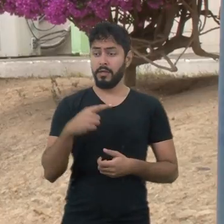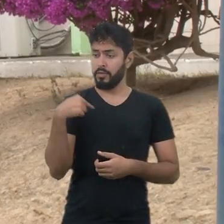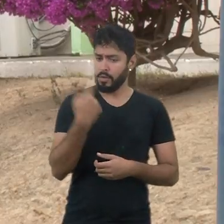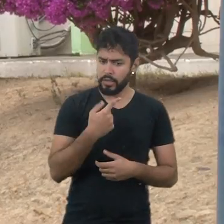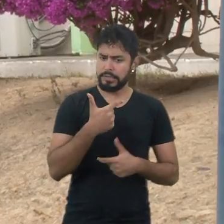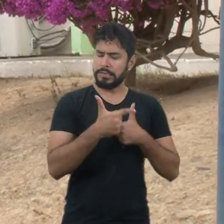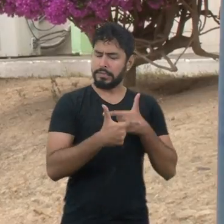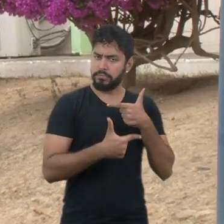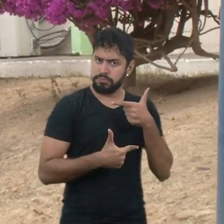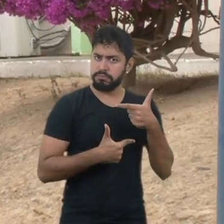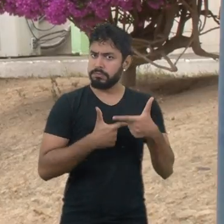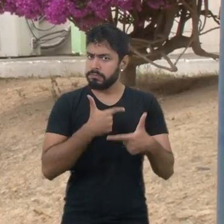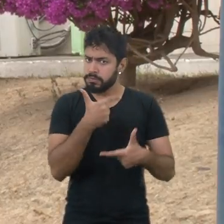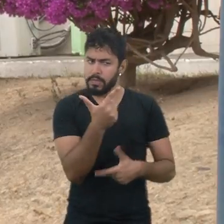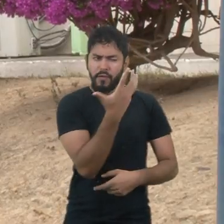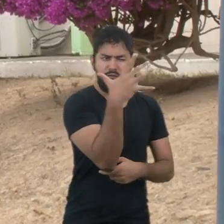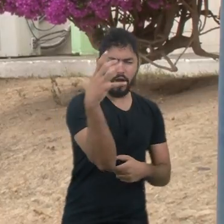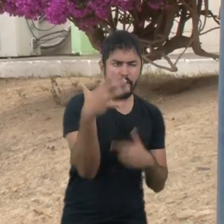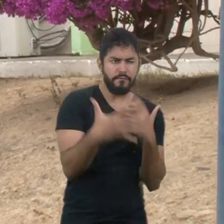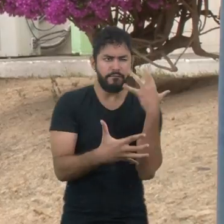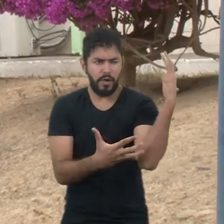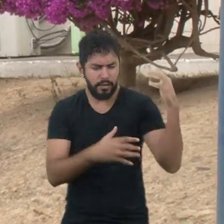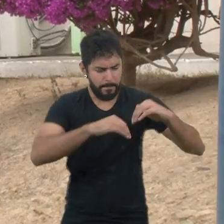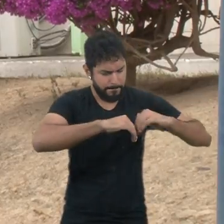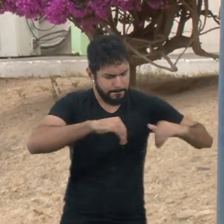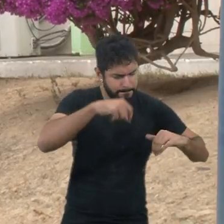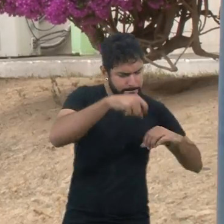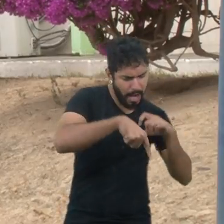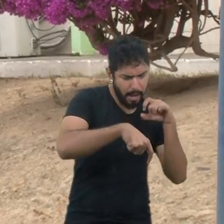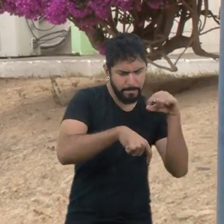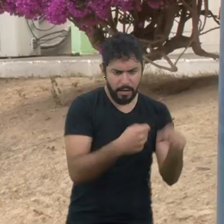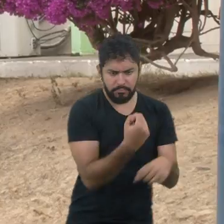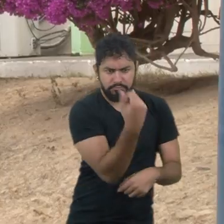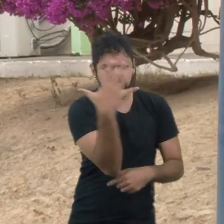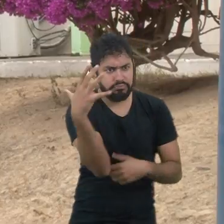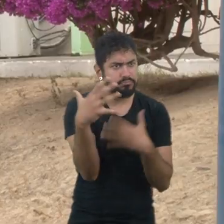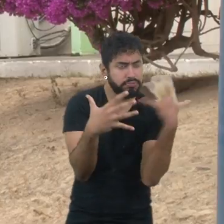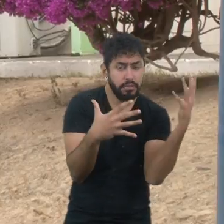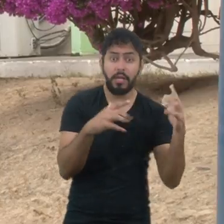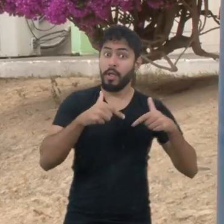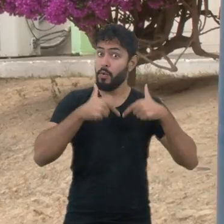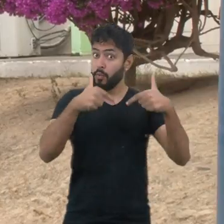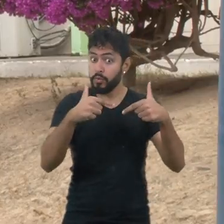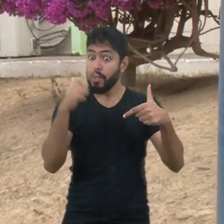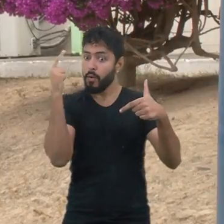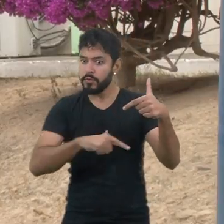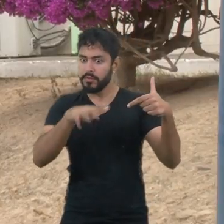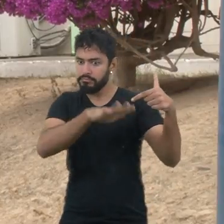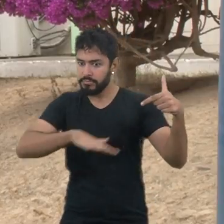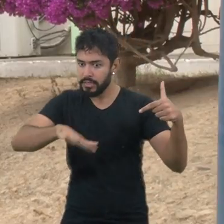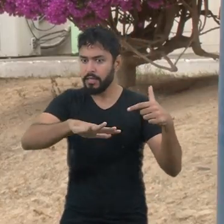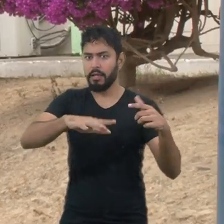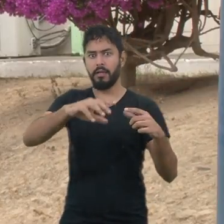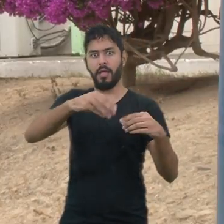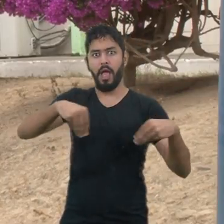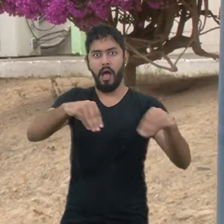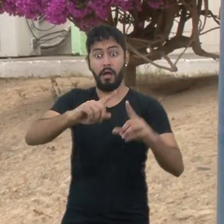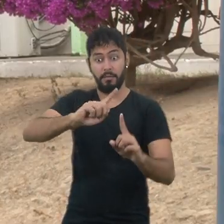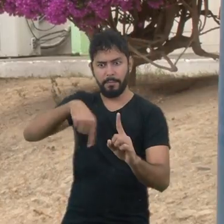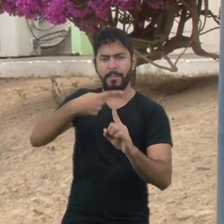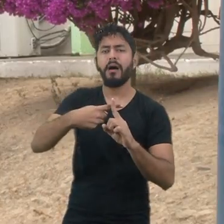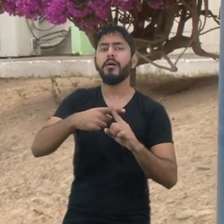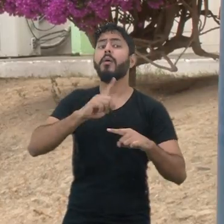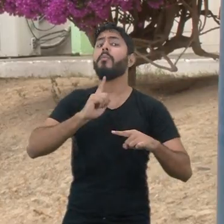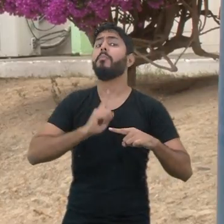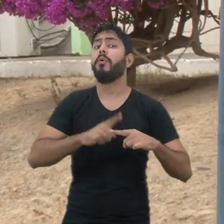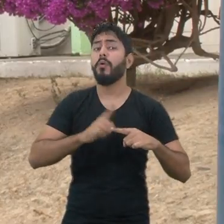índios. A gente está trabalhando com reflorestamento, com algumas ações. Há uma luta para que a gente consiga mais terra, porque, tendo